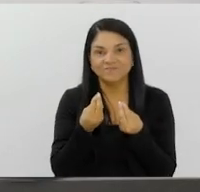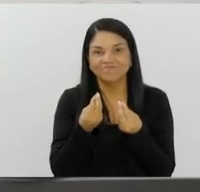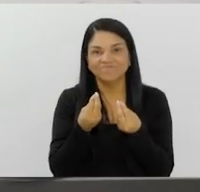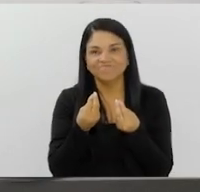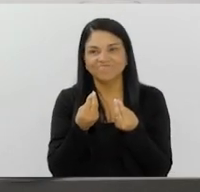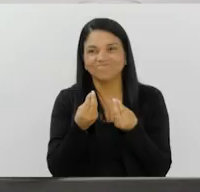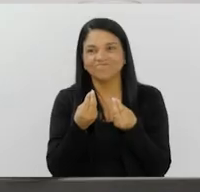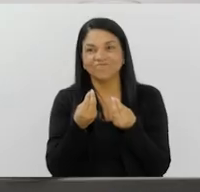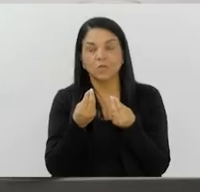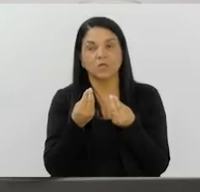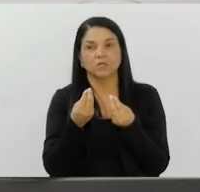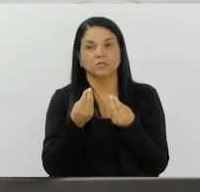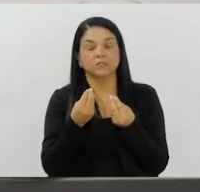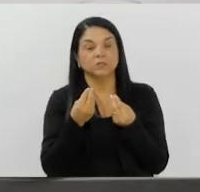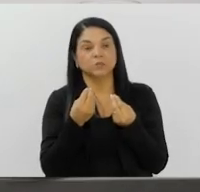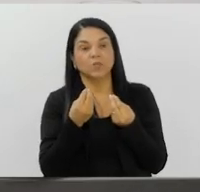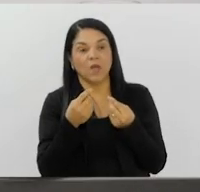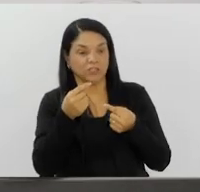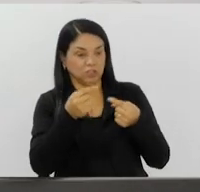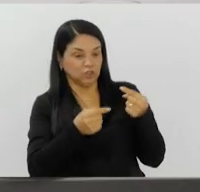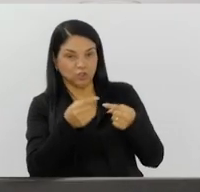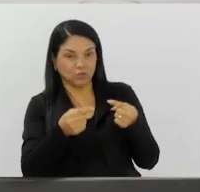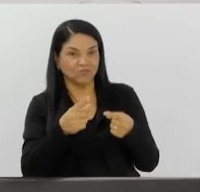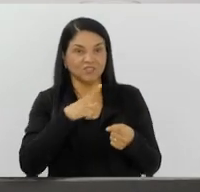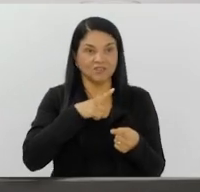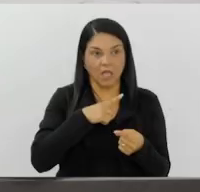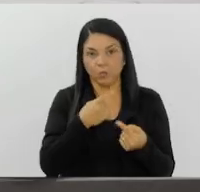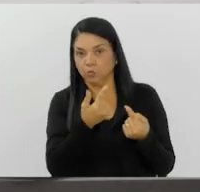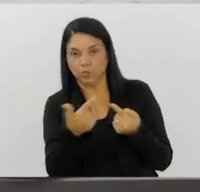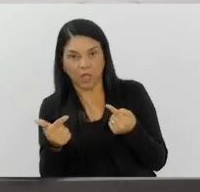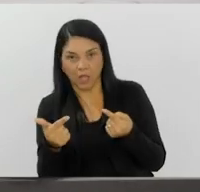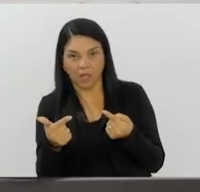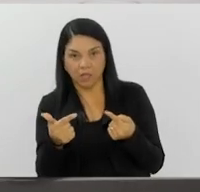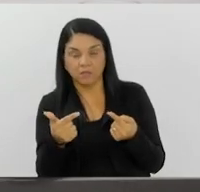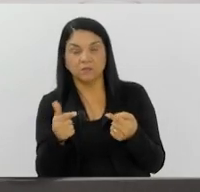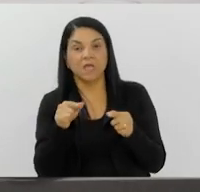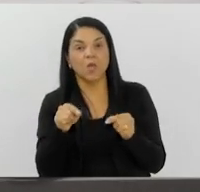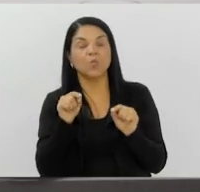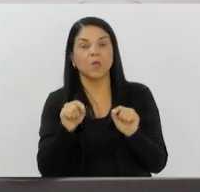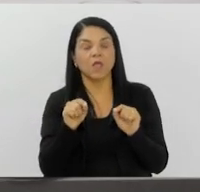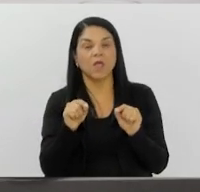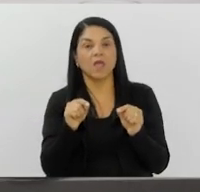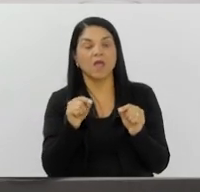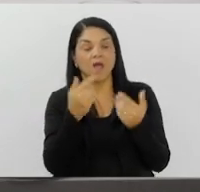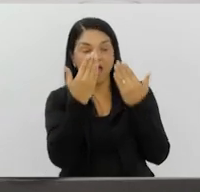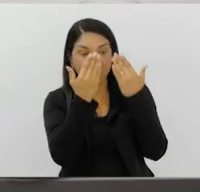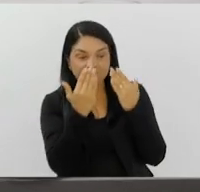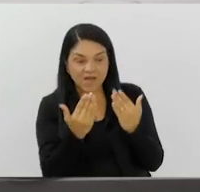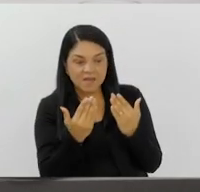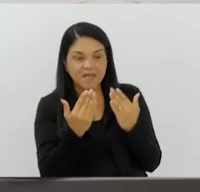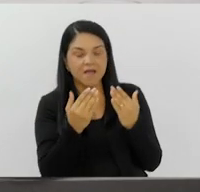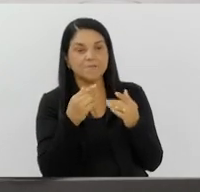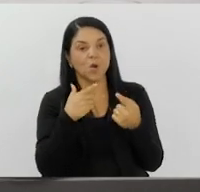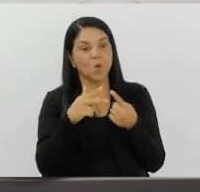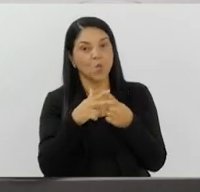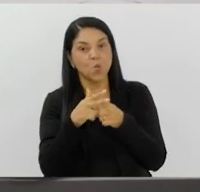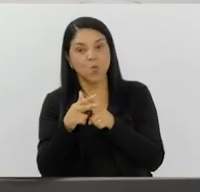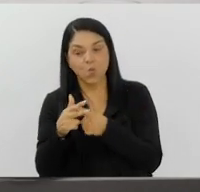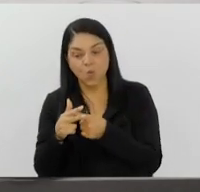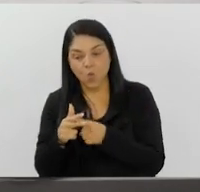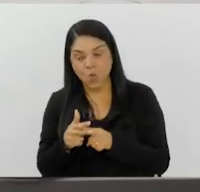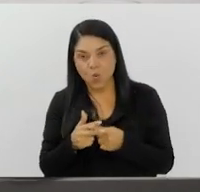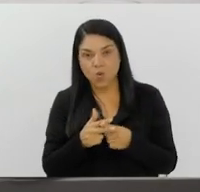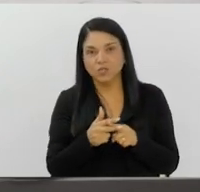verdade não é discussão se há ou não há isso está acontecendo e a gente tá querendo avaliar isso para corrigir Então na